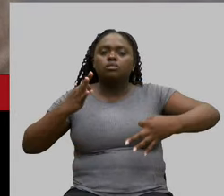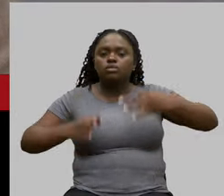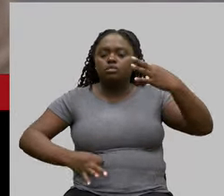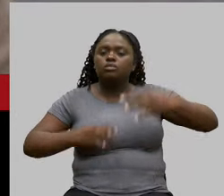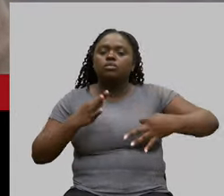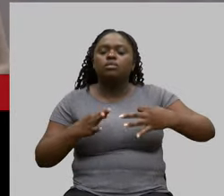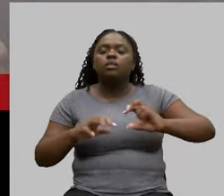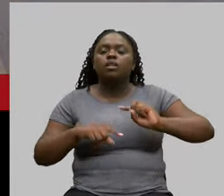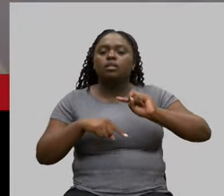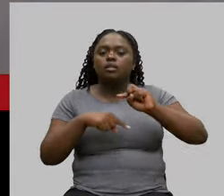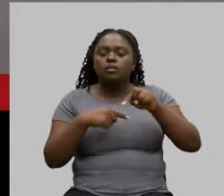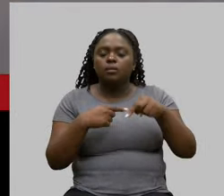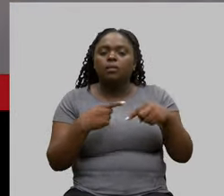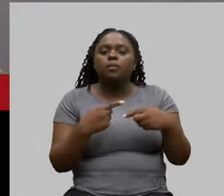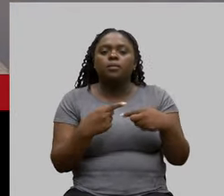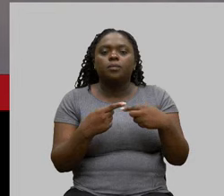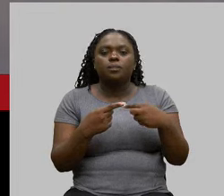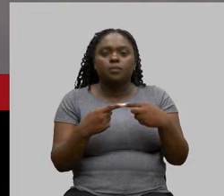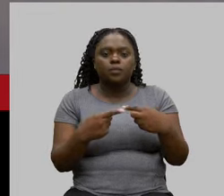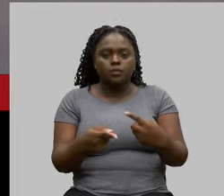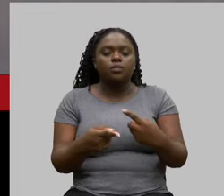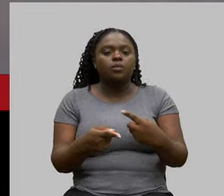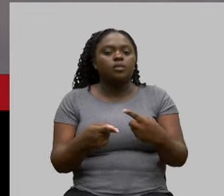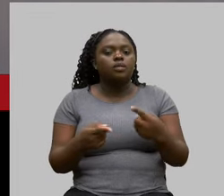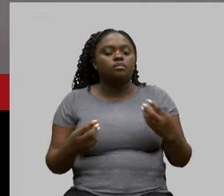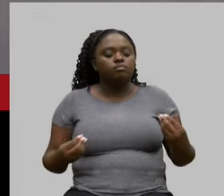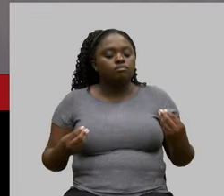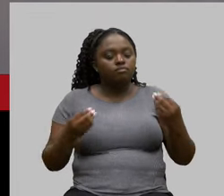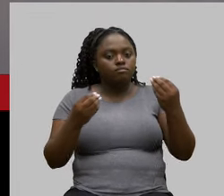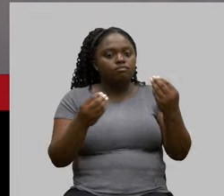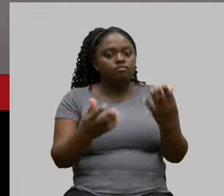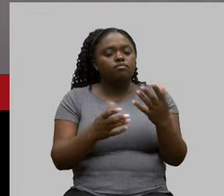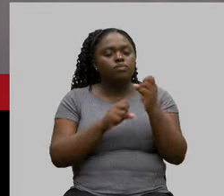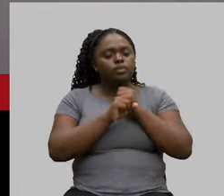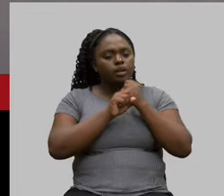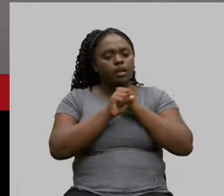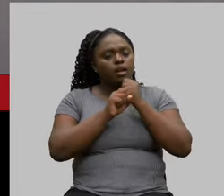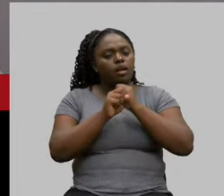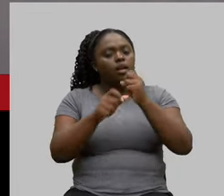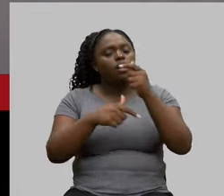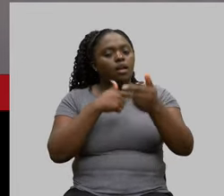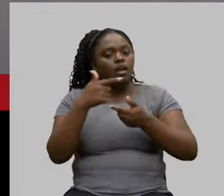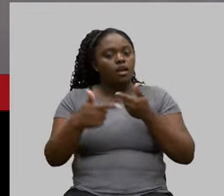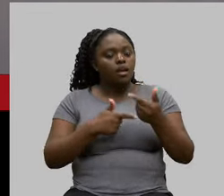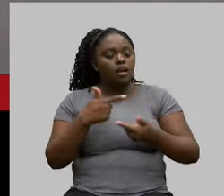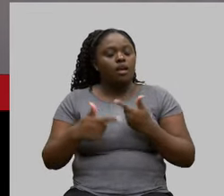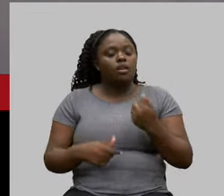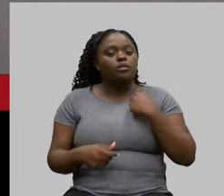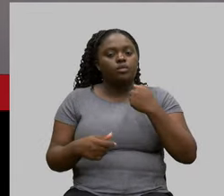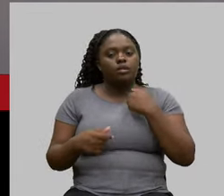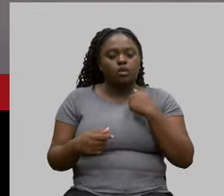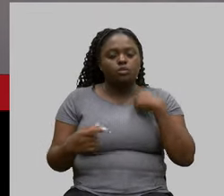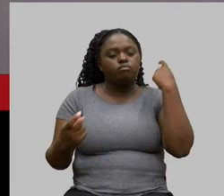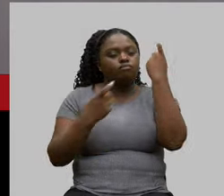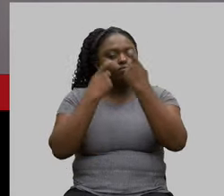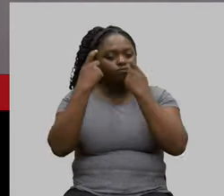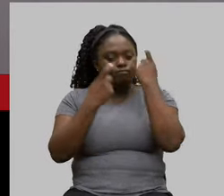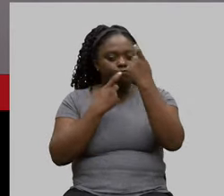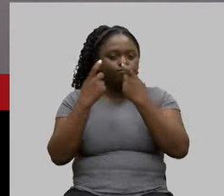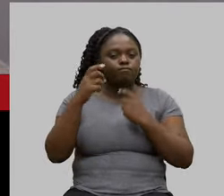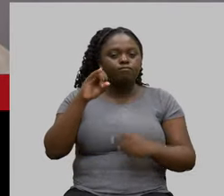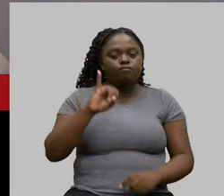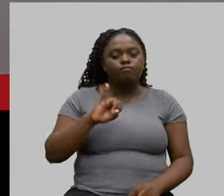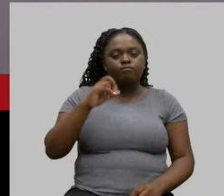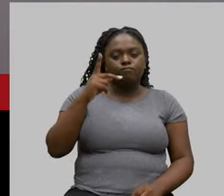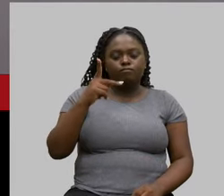após né esta recompensa por tantos anos de trabalho eu digo da nossa preocupação com o ipseng não é nós